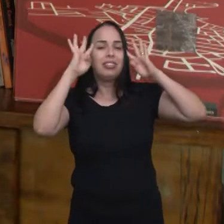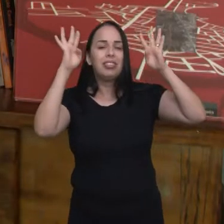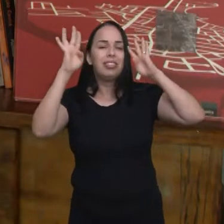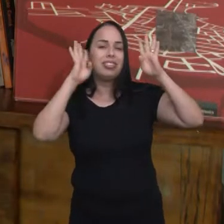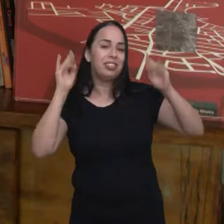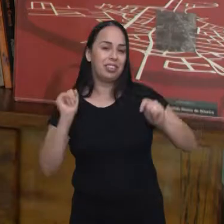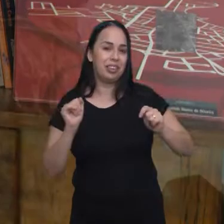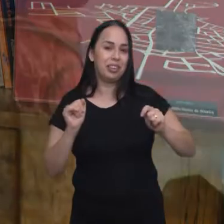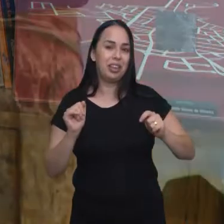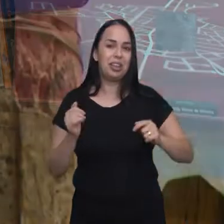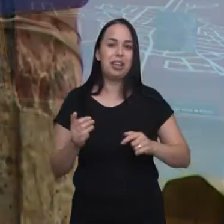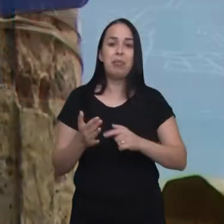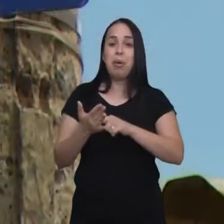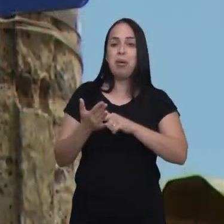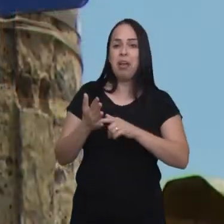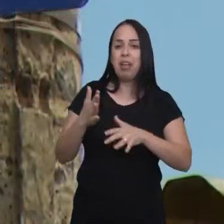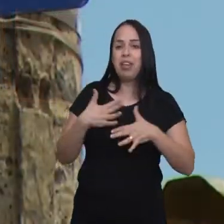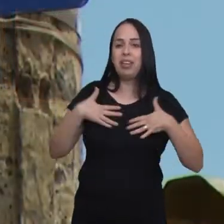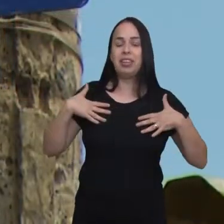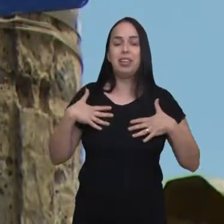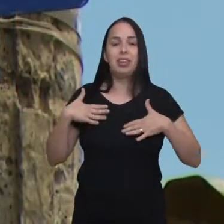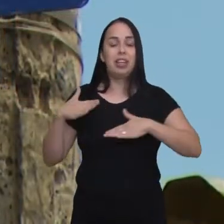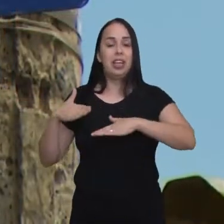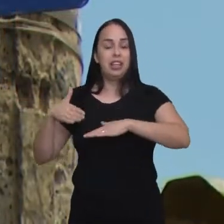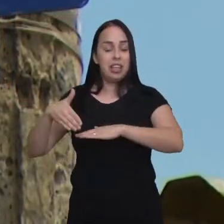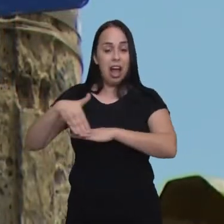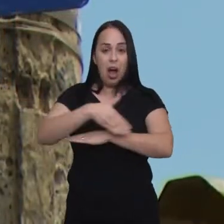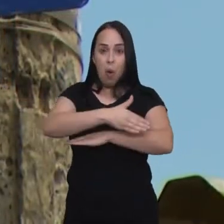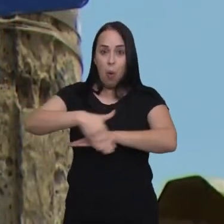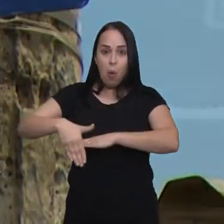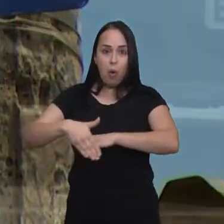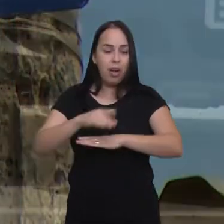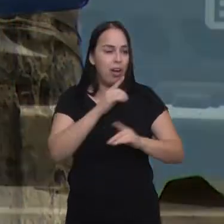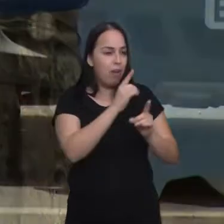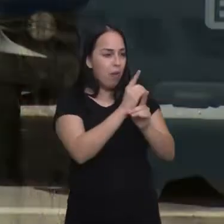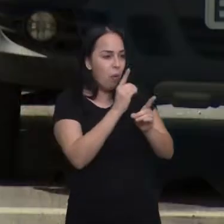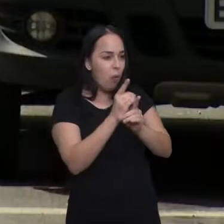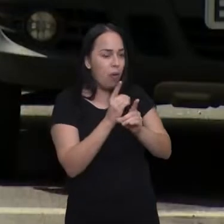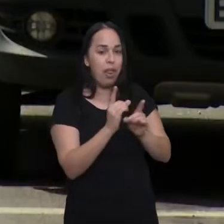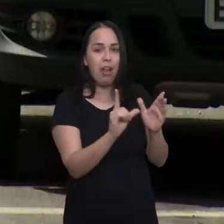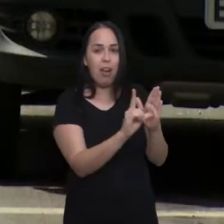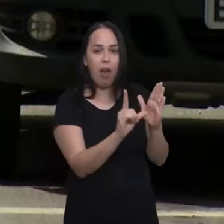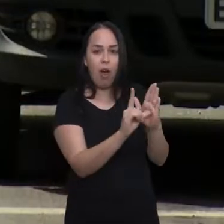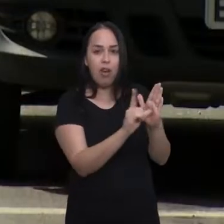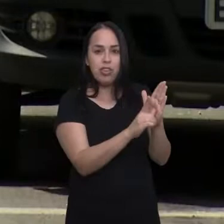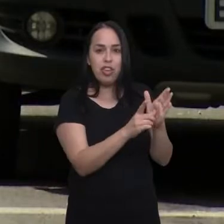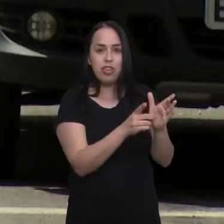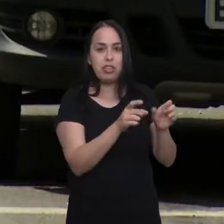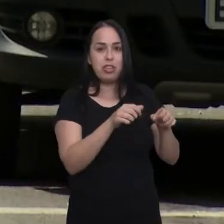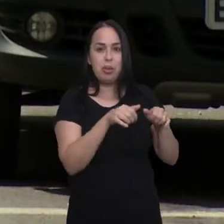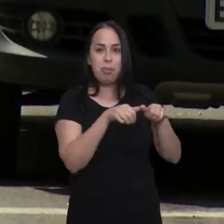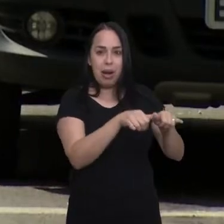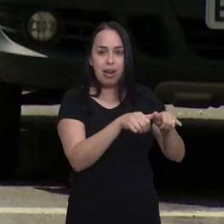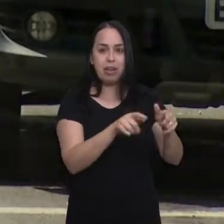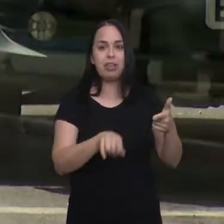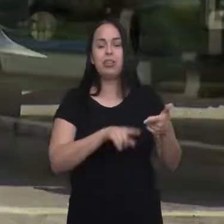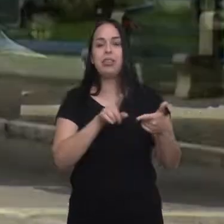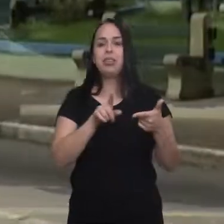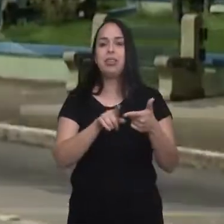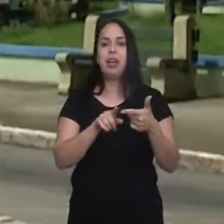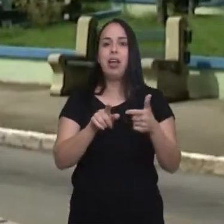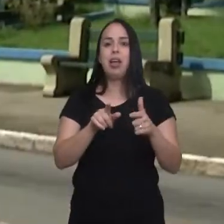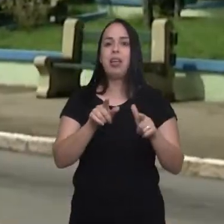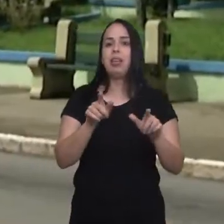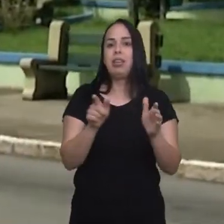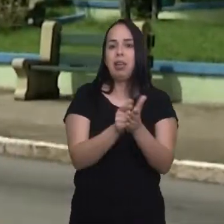vida. Descendo a Avenida Rui Barbosa, era fácil encontrar o Armazém de São Vicente, a banca do jornaleiro fanático